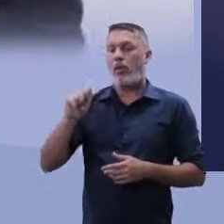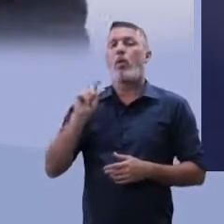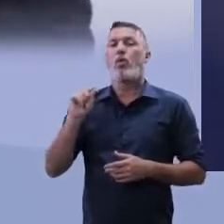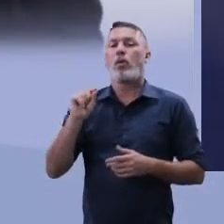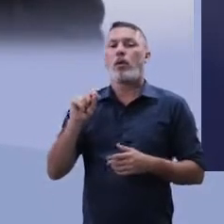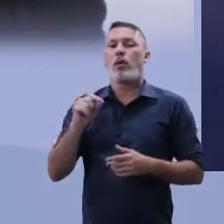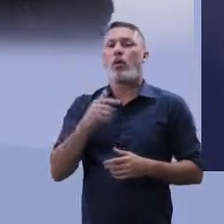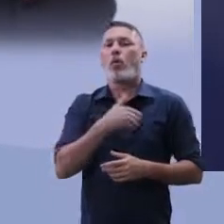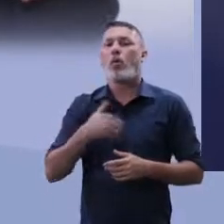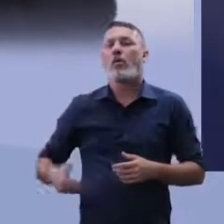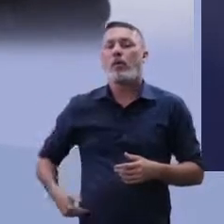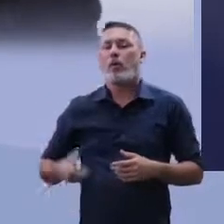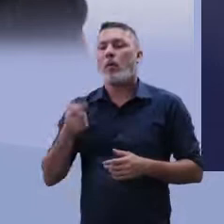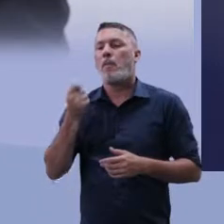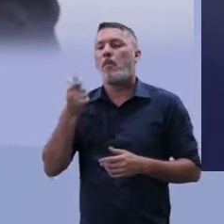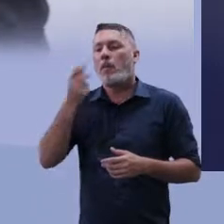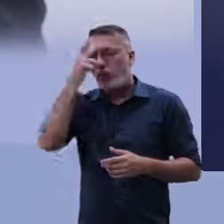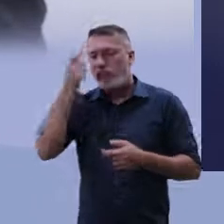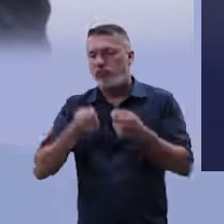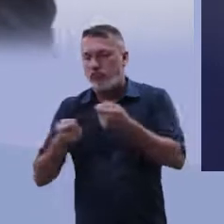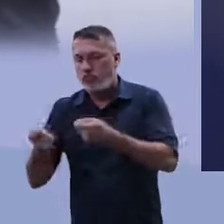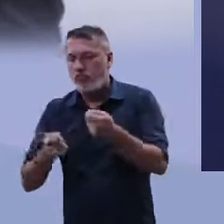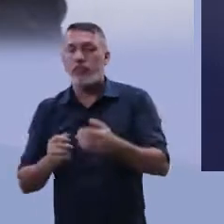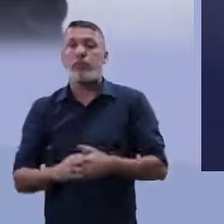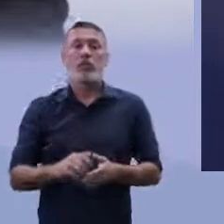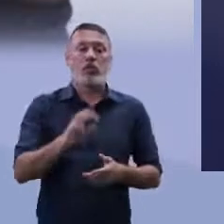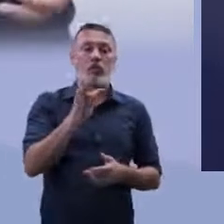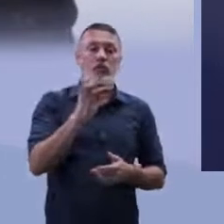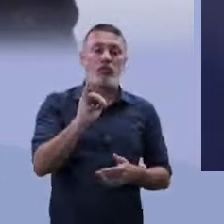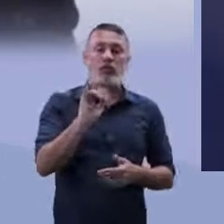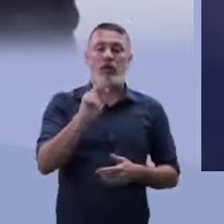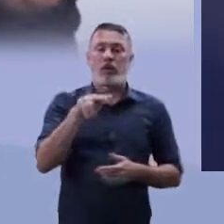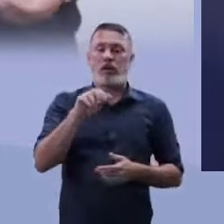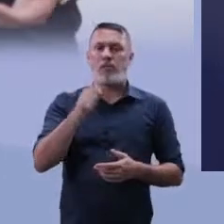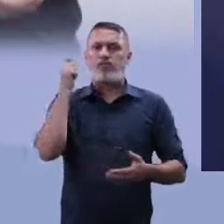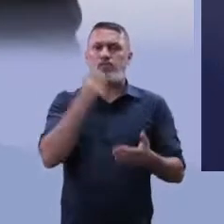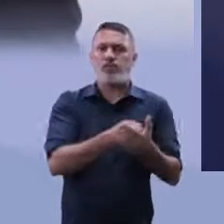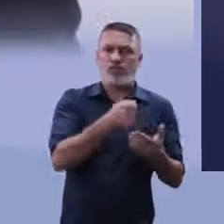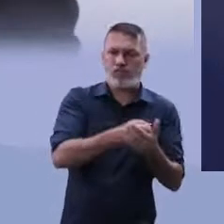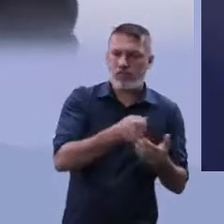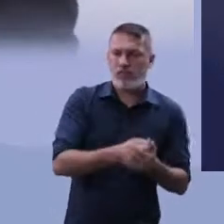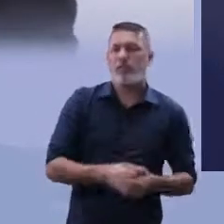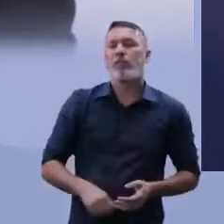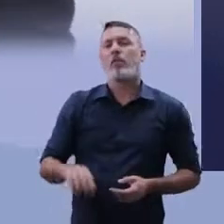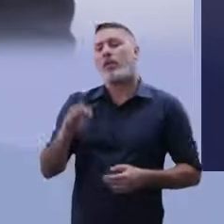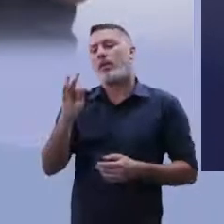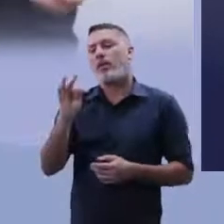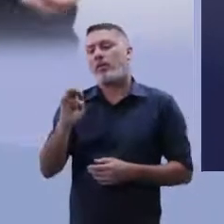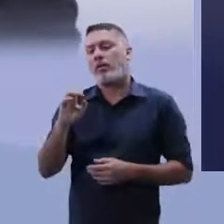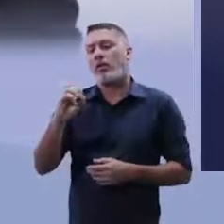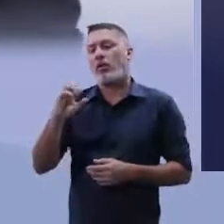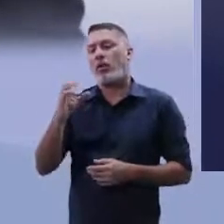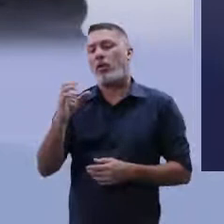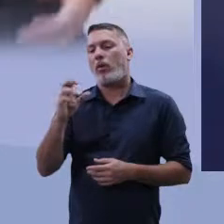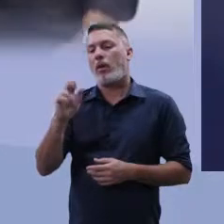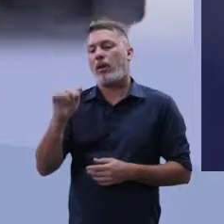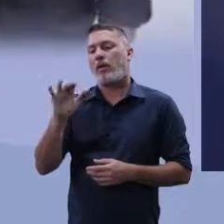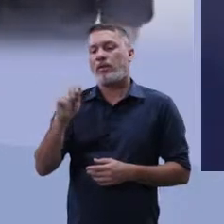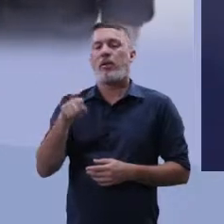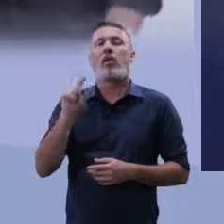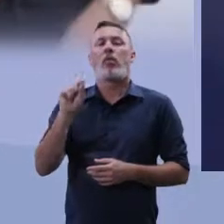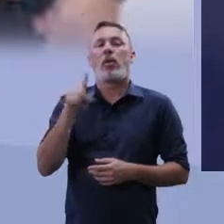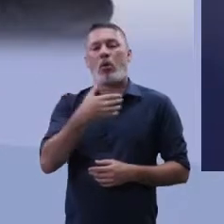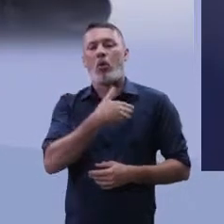poucos, a tirania é o governo déspota, né, de um sujeito, né, e a teocracia é o governo do sacerdote, o governo